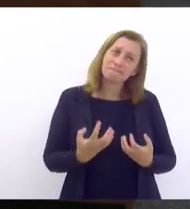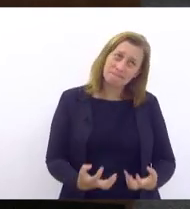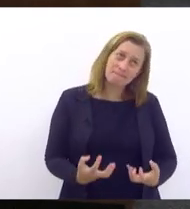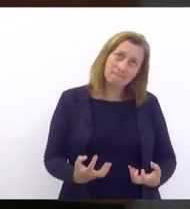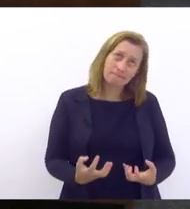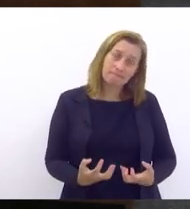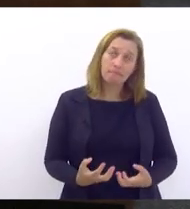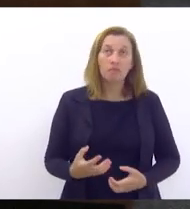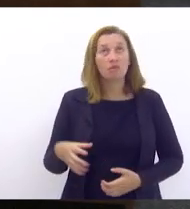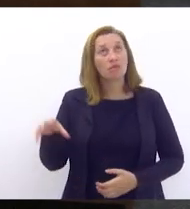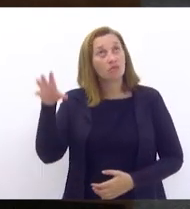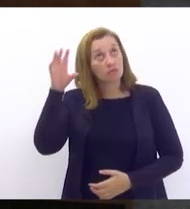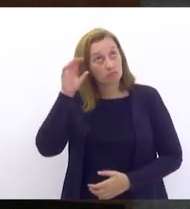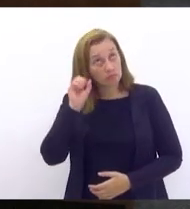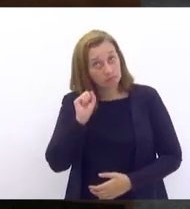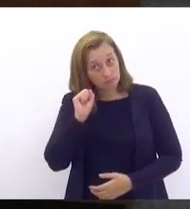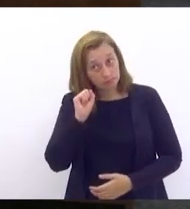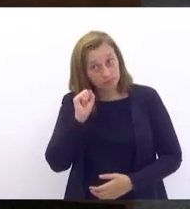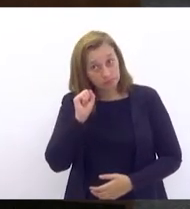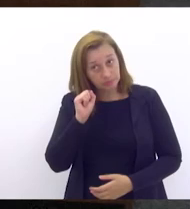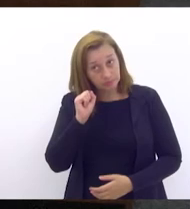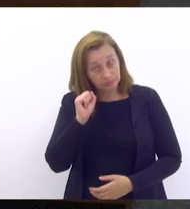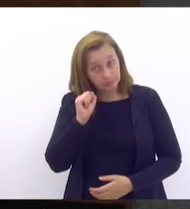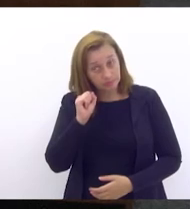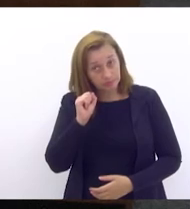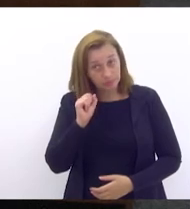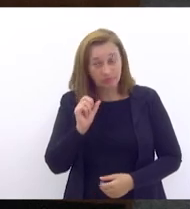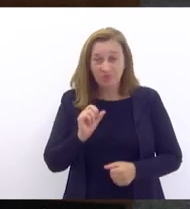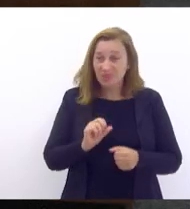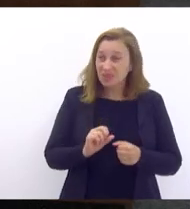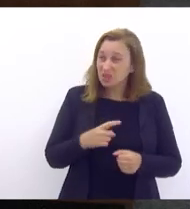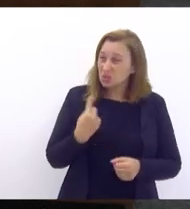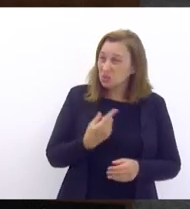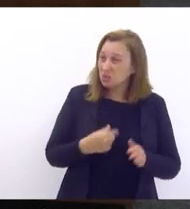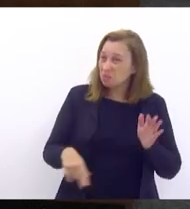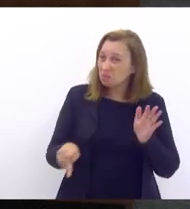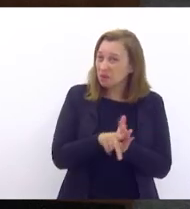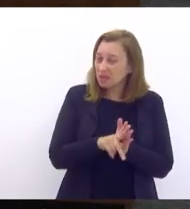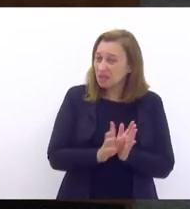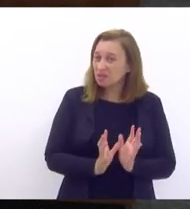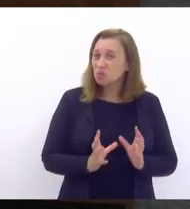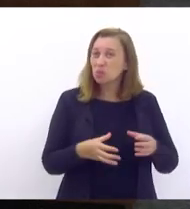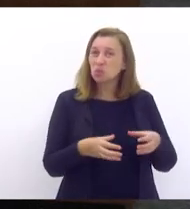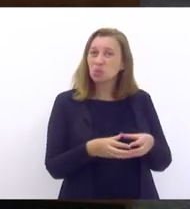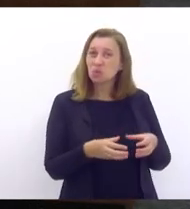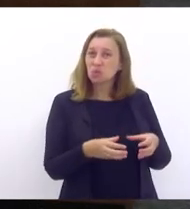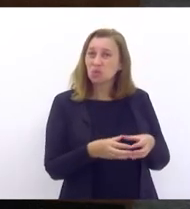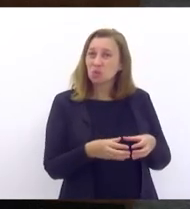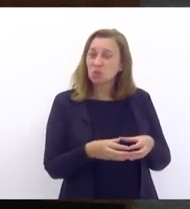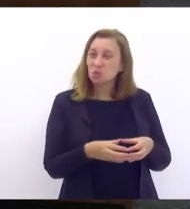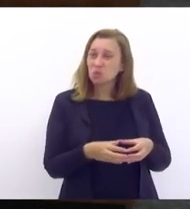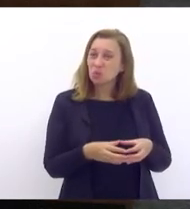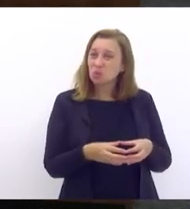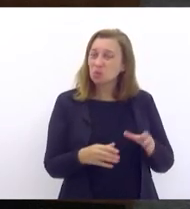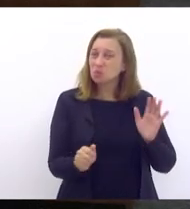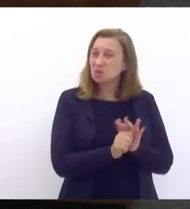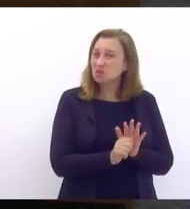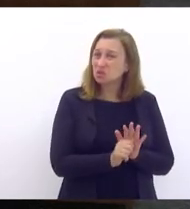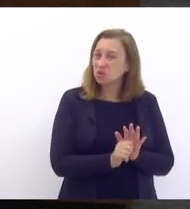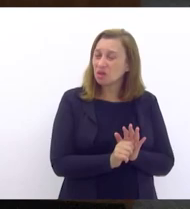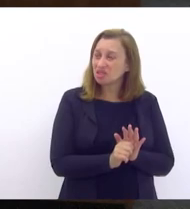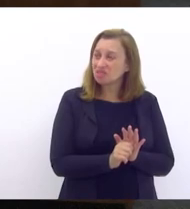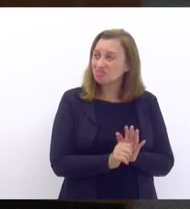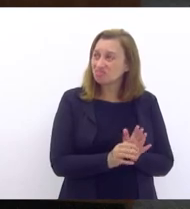eu ouvir que a gente faz parte de uma bancada, a bancada das